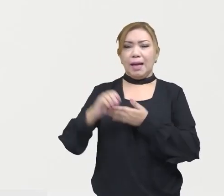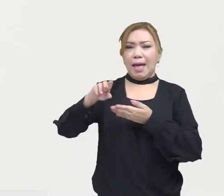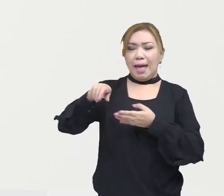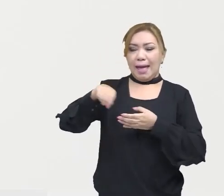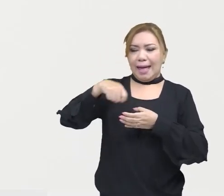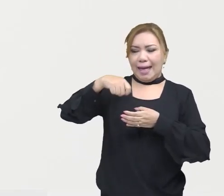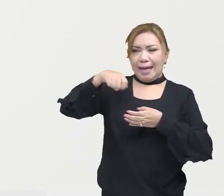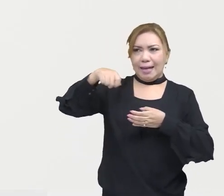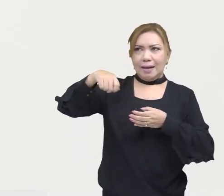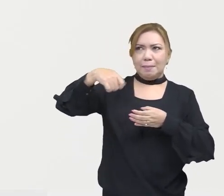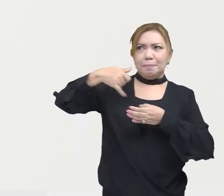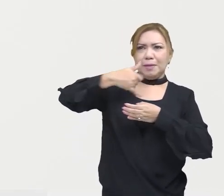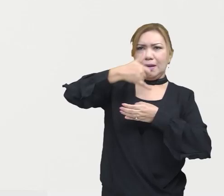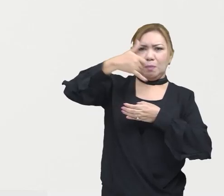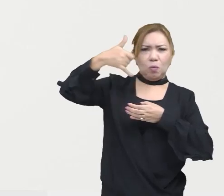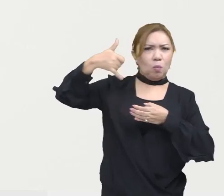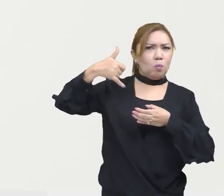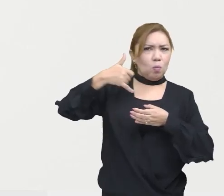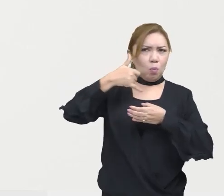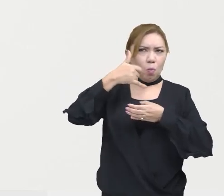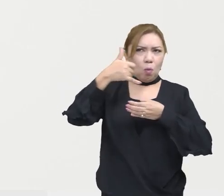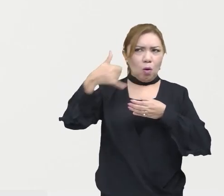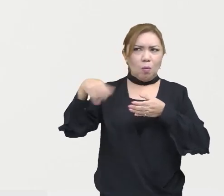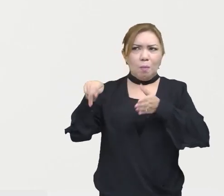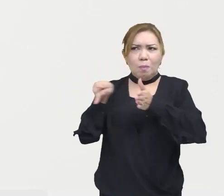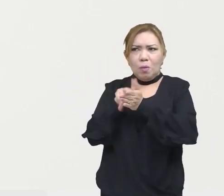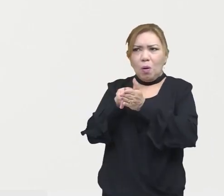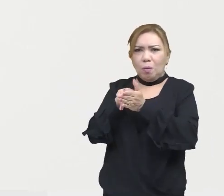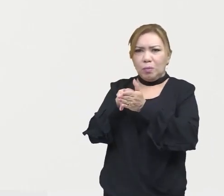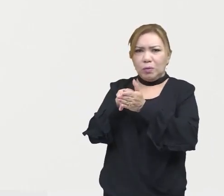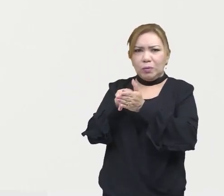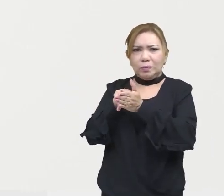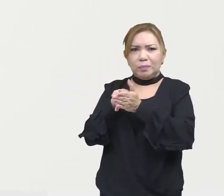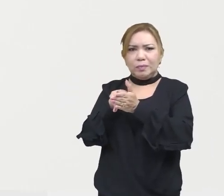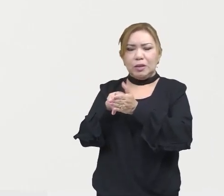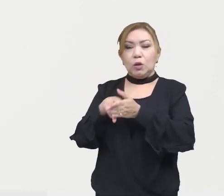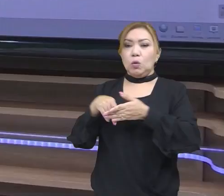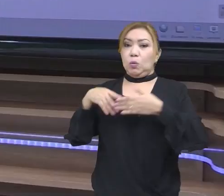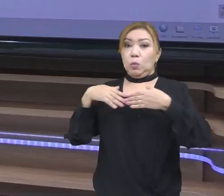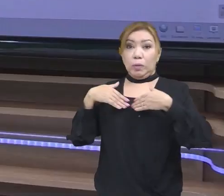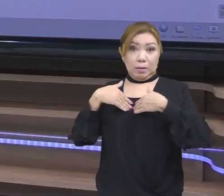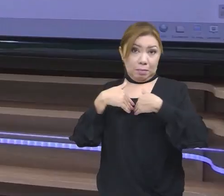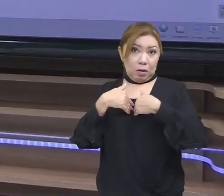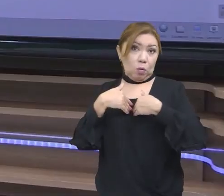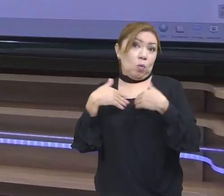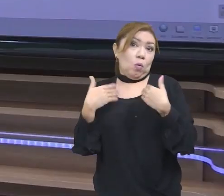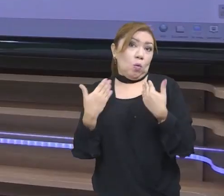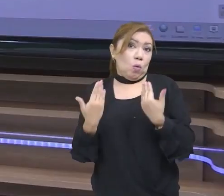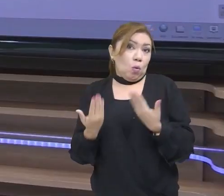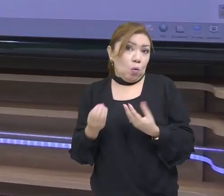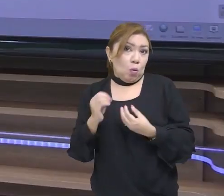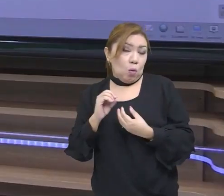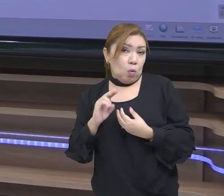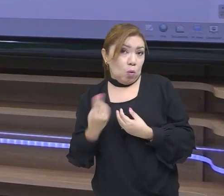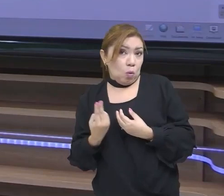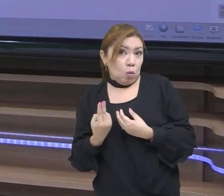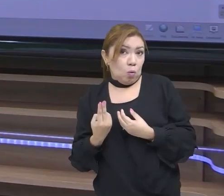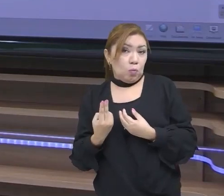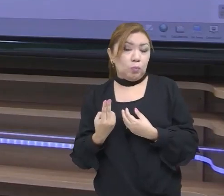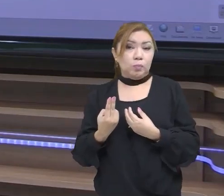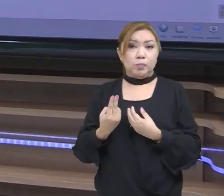carnes, gordas e em sementes como amendoim e soja. Lembra que nós falamos da vaca? Então, ela